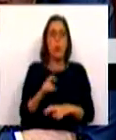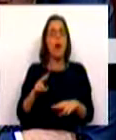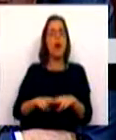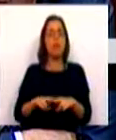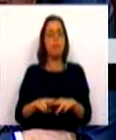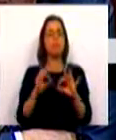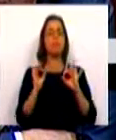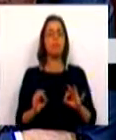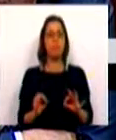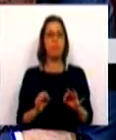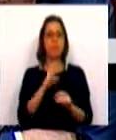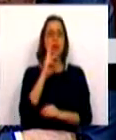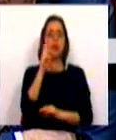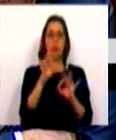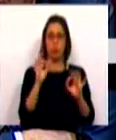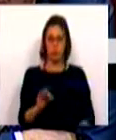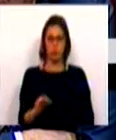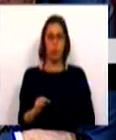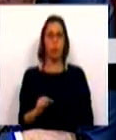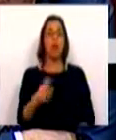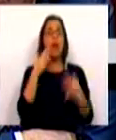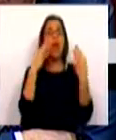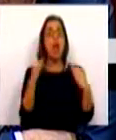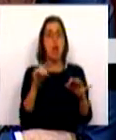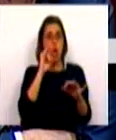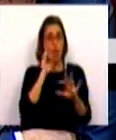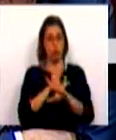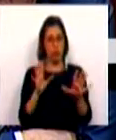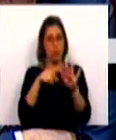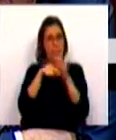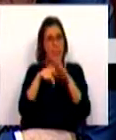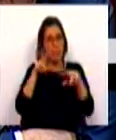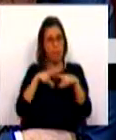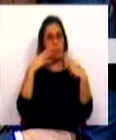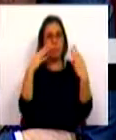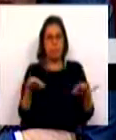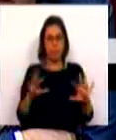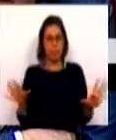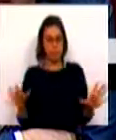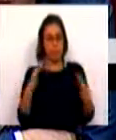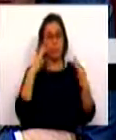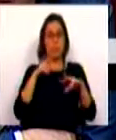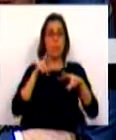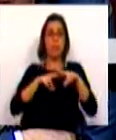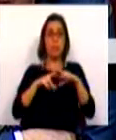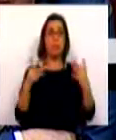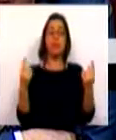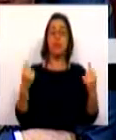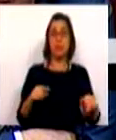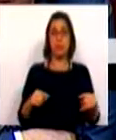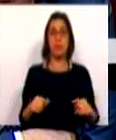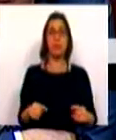foi devidamente respondido, assegurando-se a normalidade da situação no estabelecimento prisional. A existência